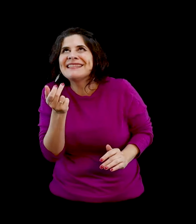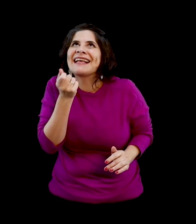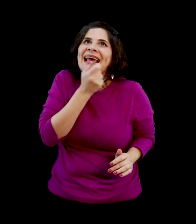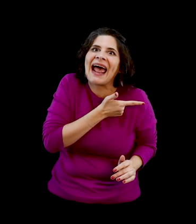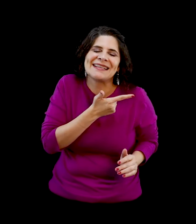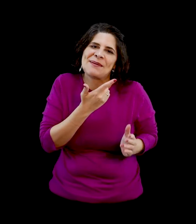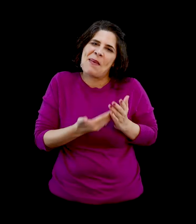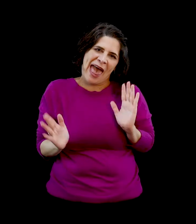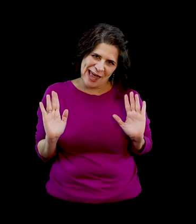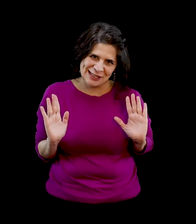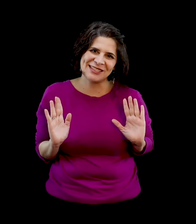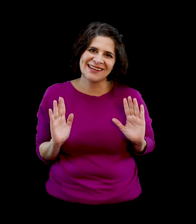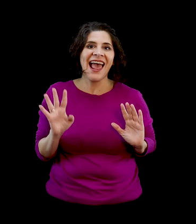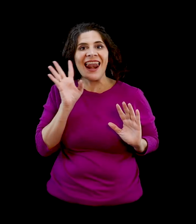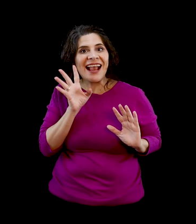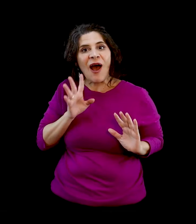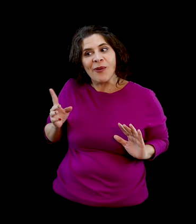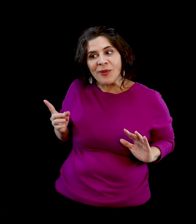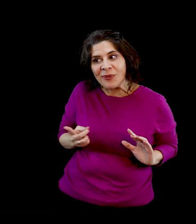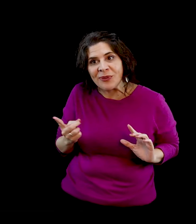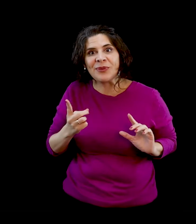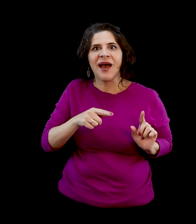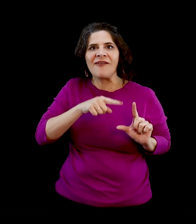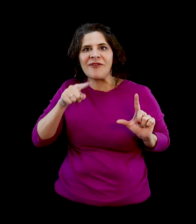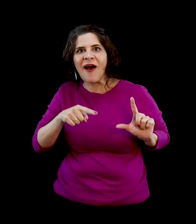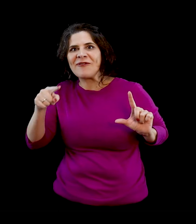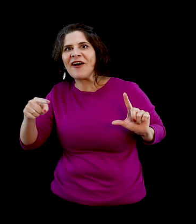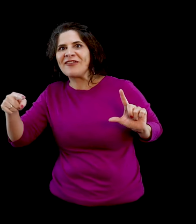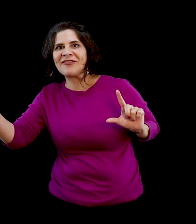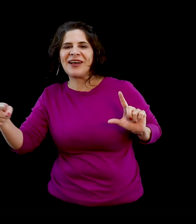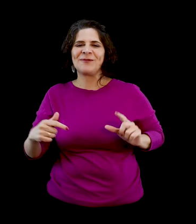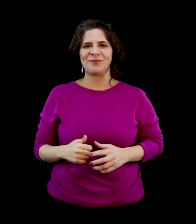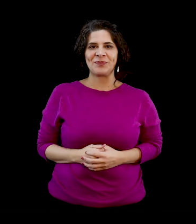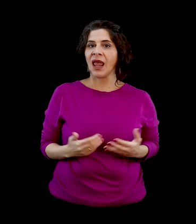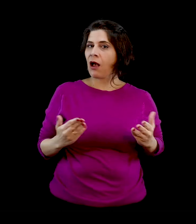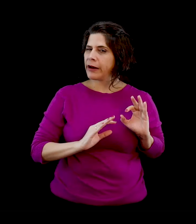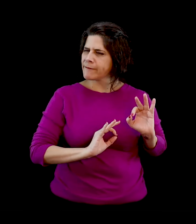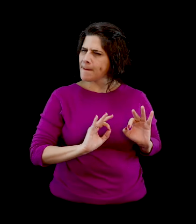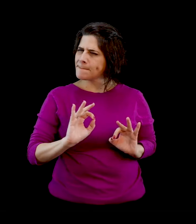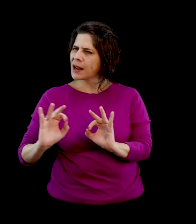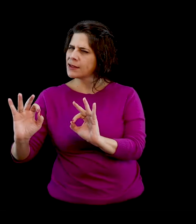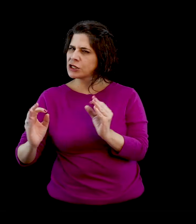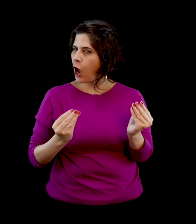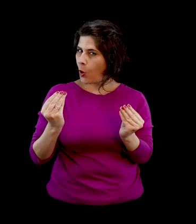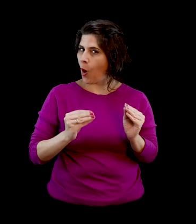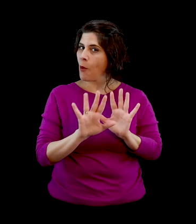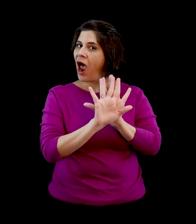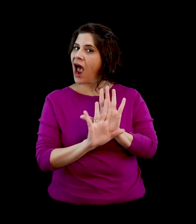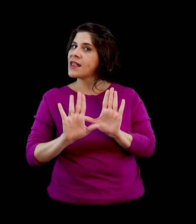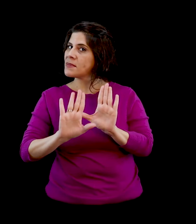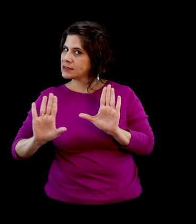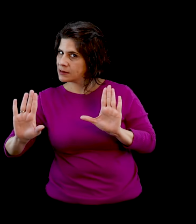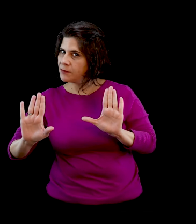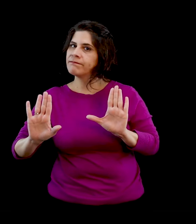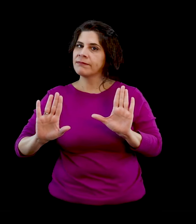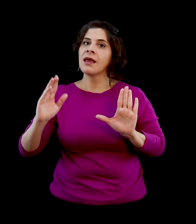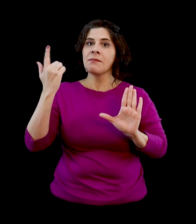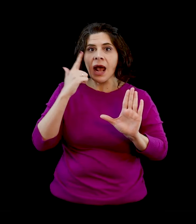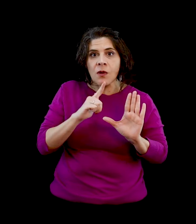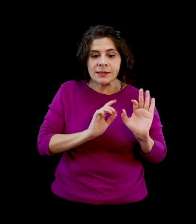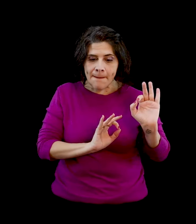que é essa animação que nunca para, né? Então agora eu vou ensinar para vocês como a gente vai planejar a nossa animação